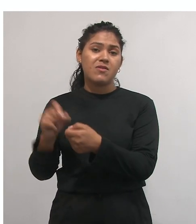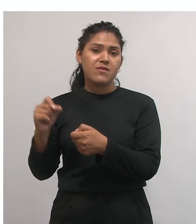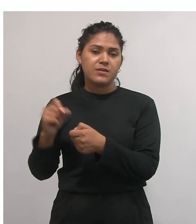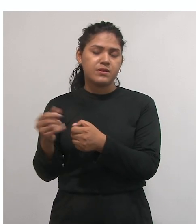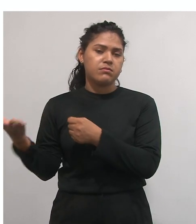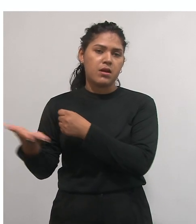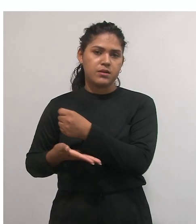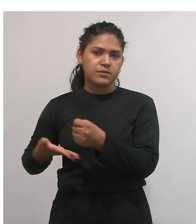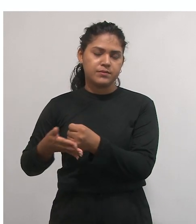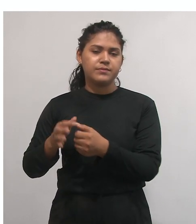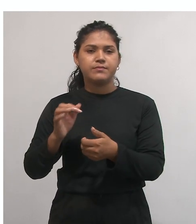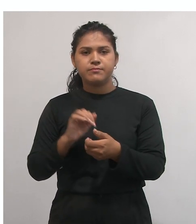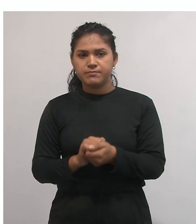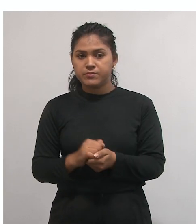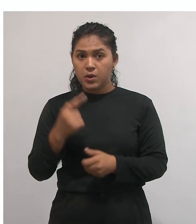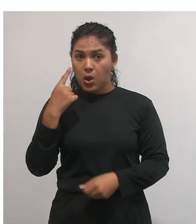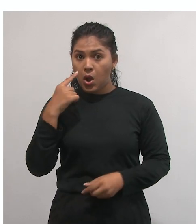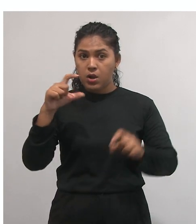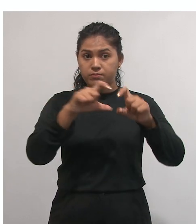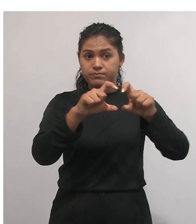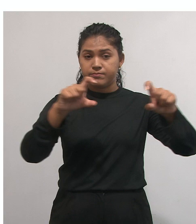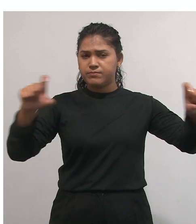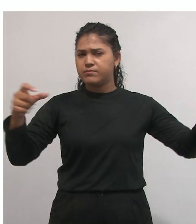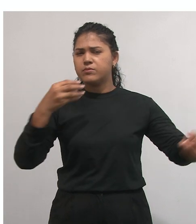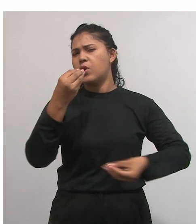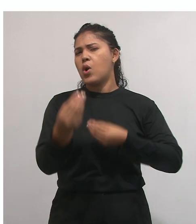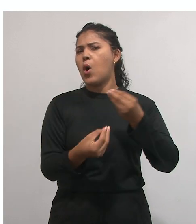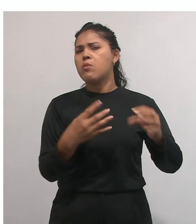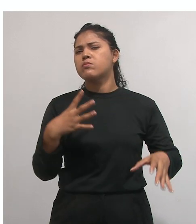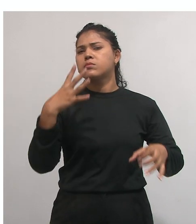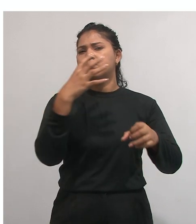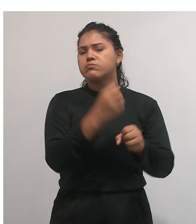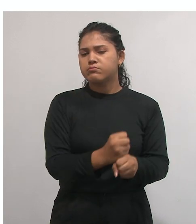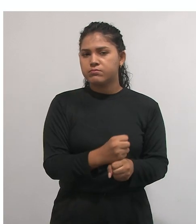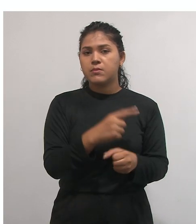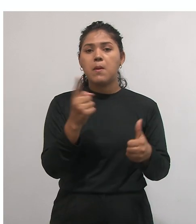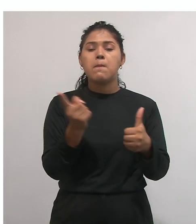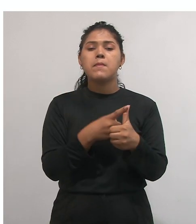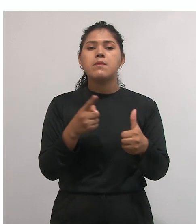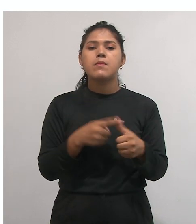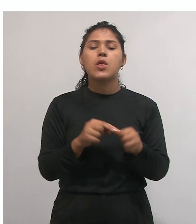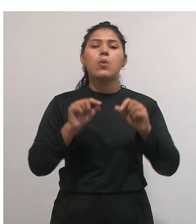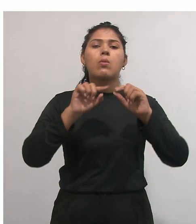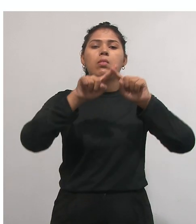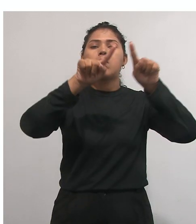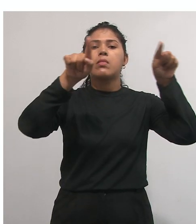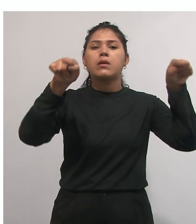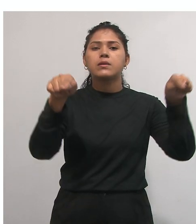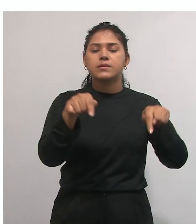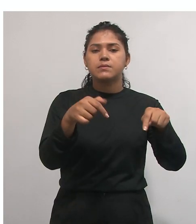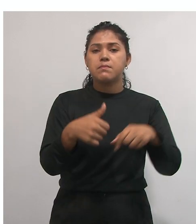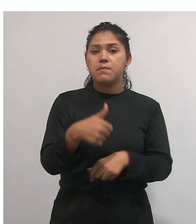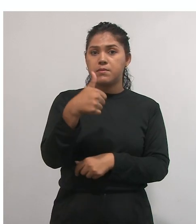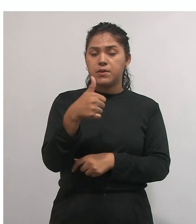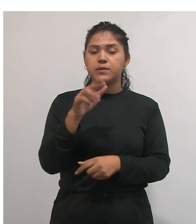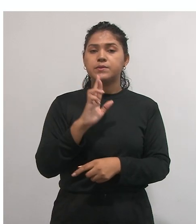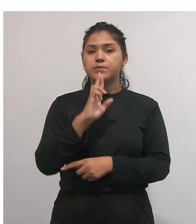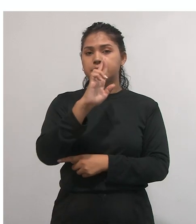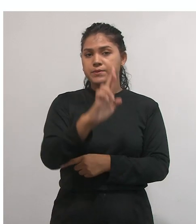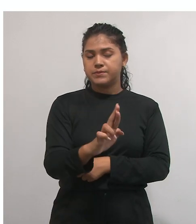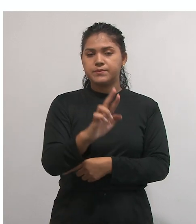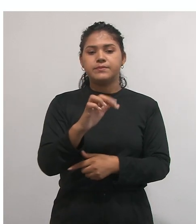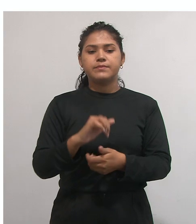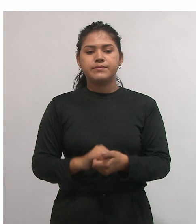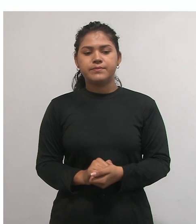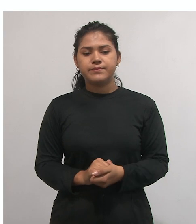custo base. Então, lembrando aqui, como que a gente resolve isso primeiro? Resolve primeiro o que está entre